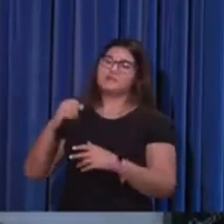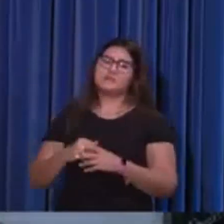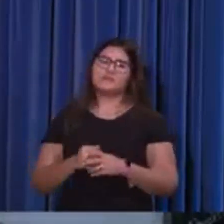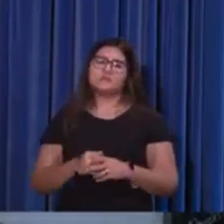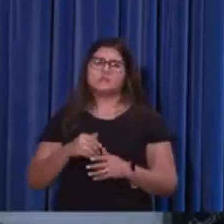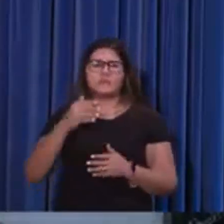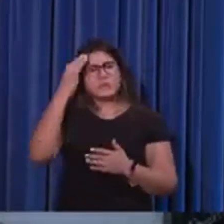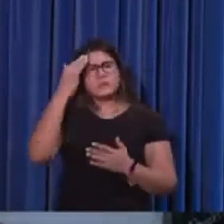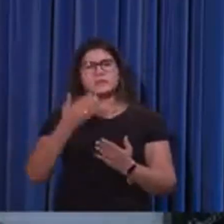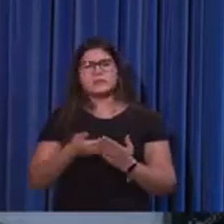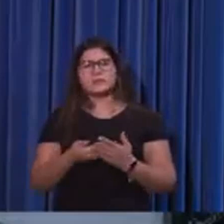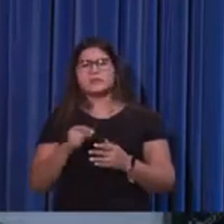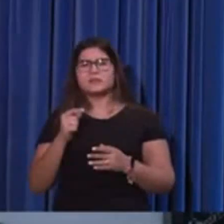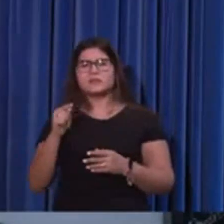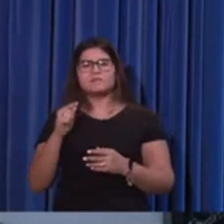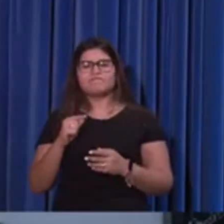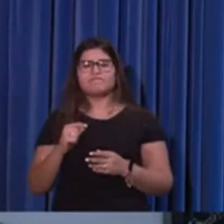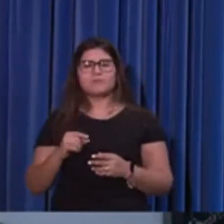de casa